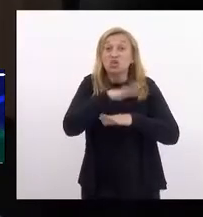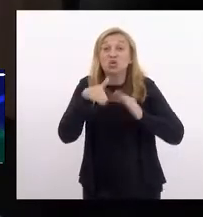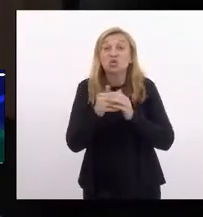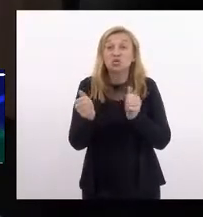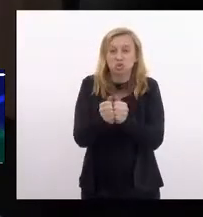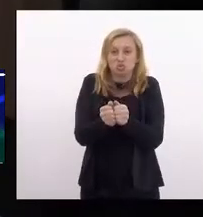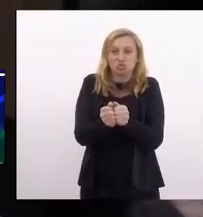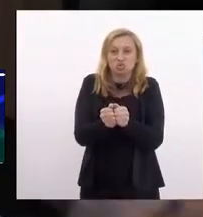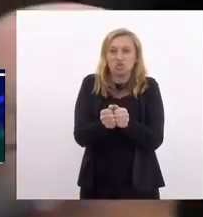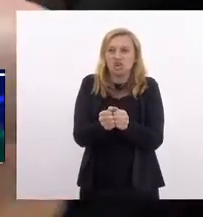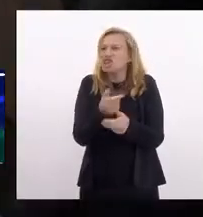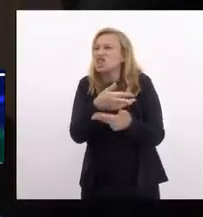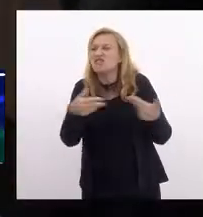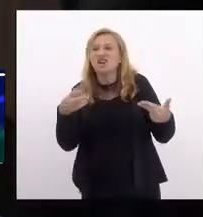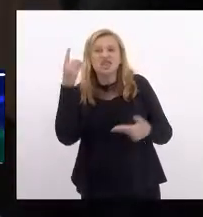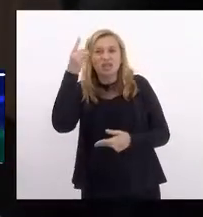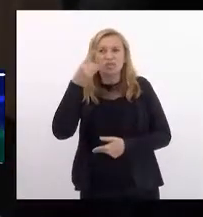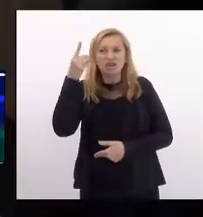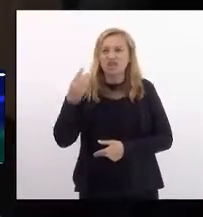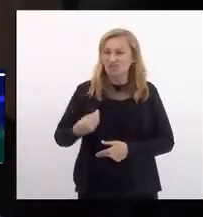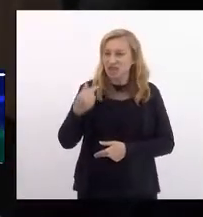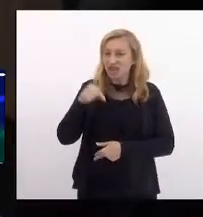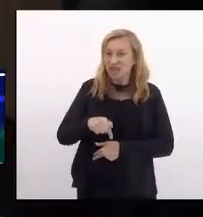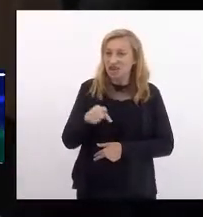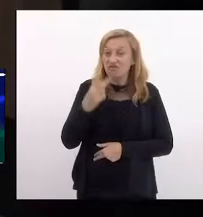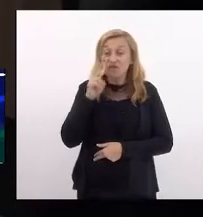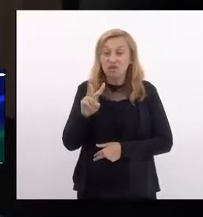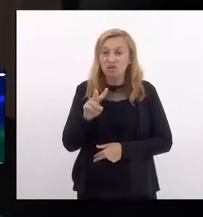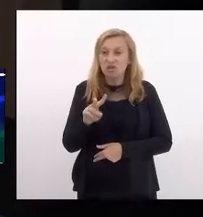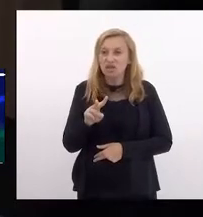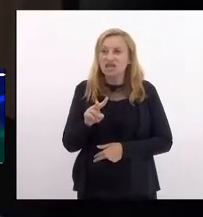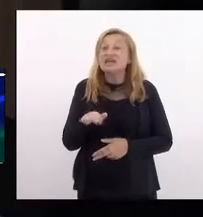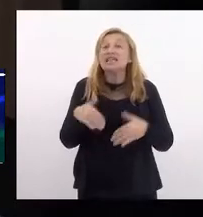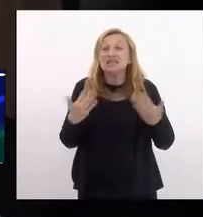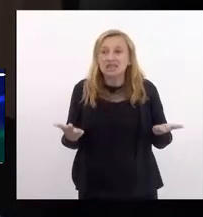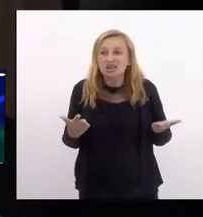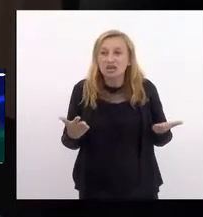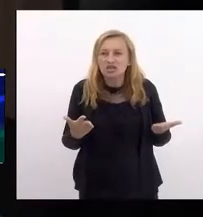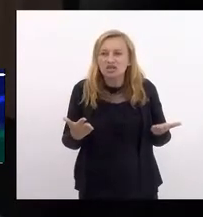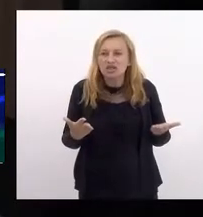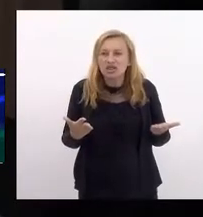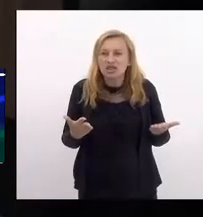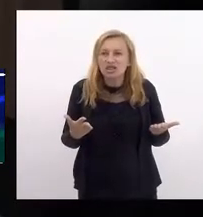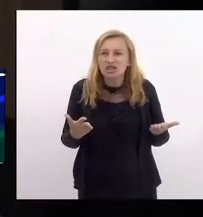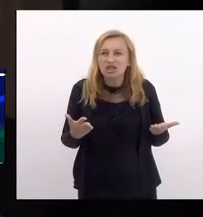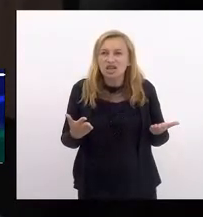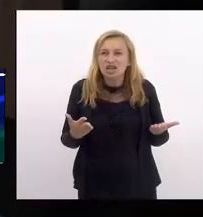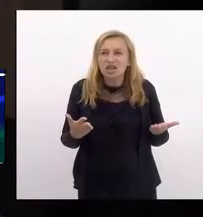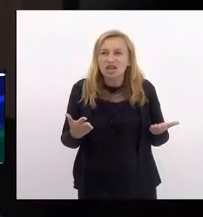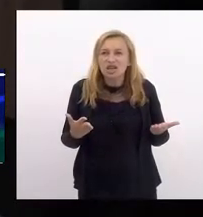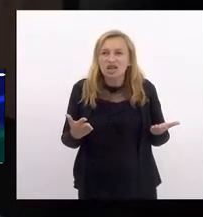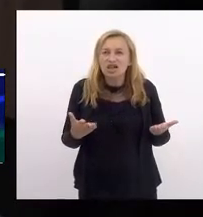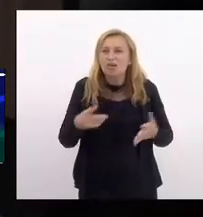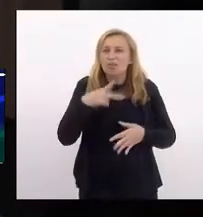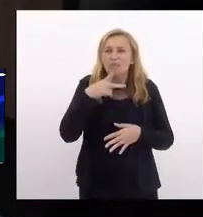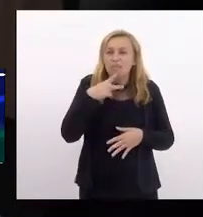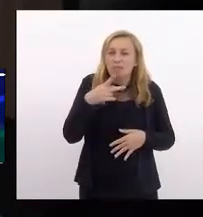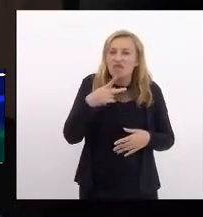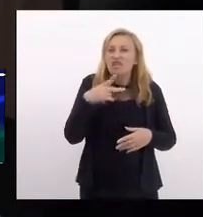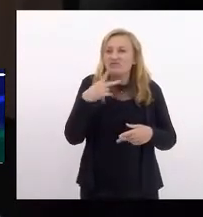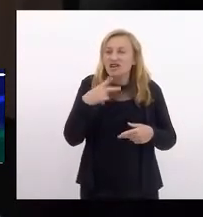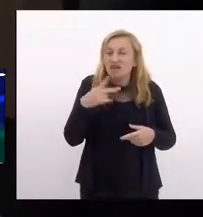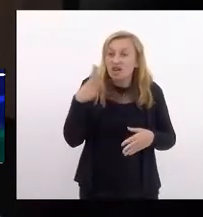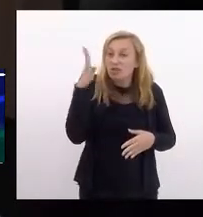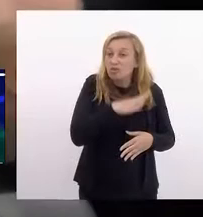junto tem vários deputados que tiveram presente aqui vira para concluir ficou assim só isso presente para de ficar